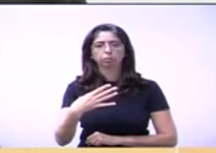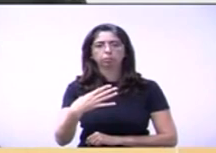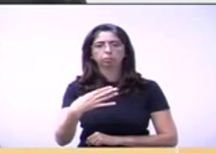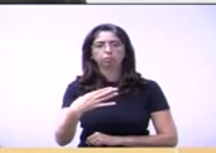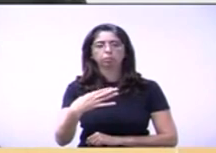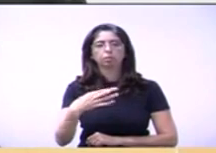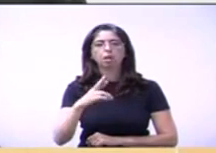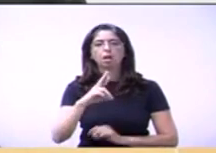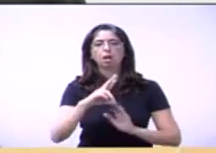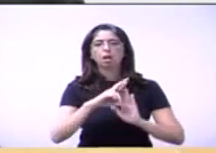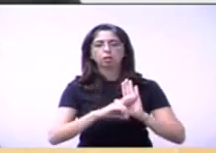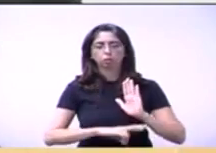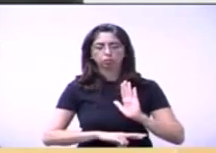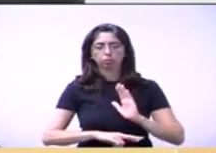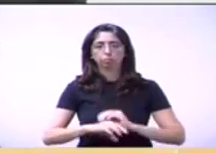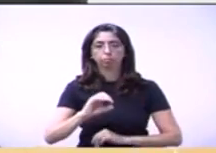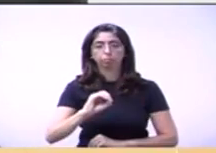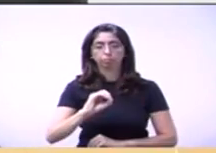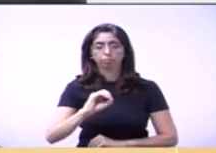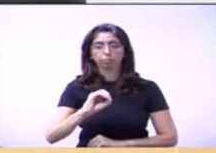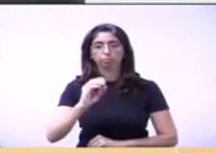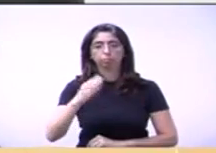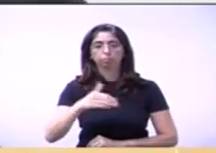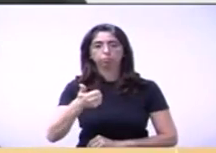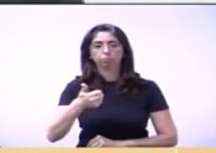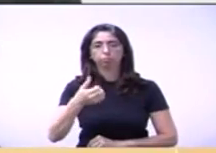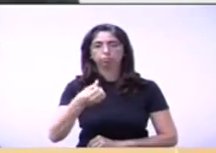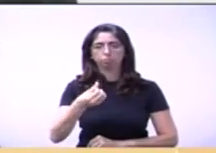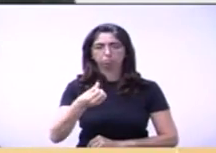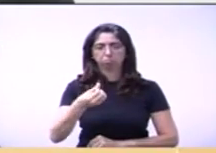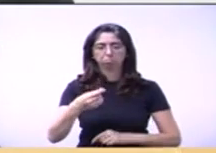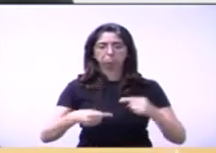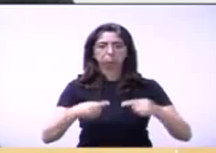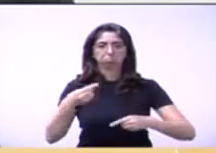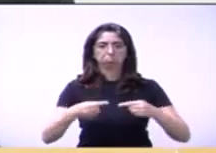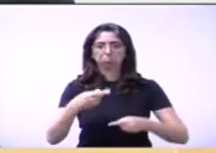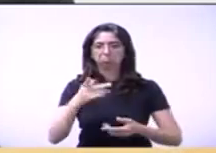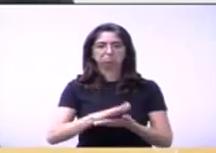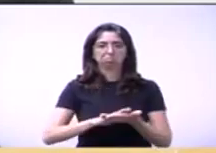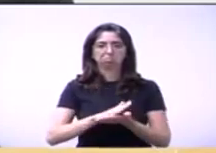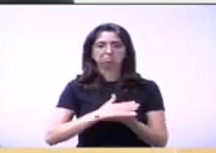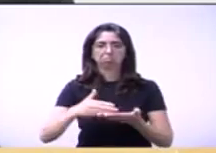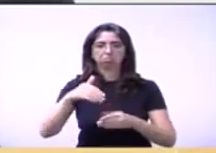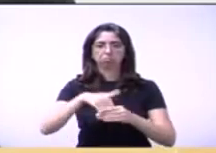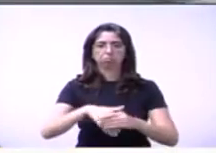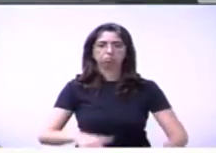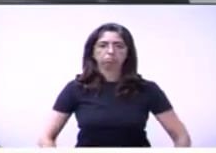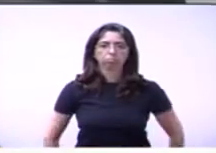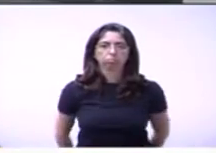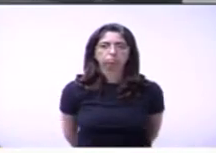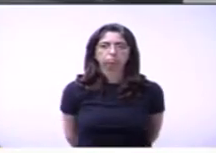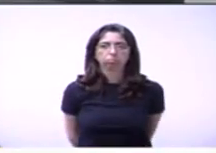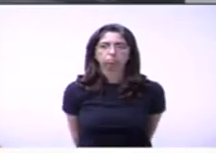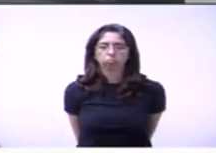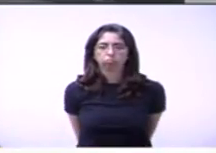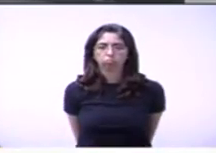resolução 04/16 está em discussão. Ninguém querendo fazer uso da palavra, está em votação.